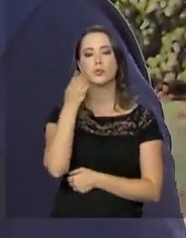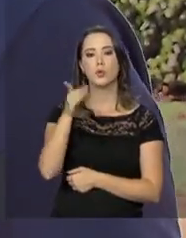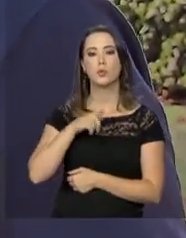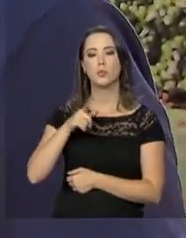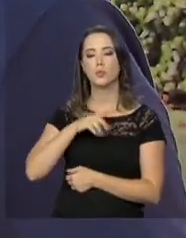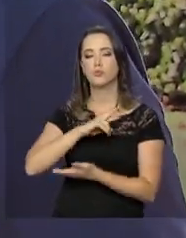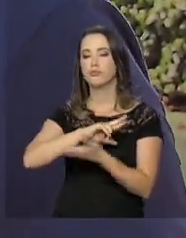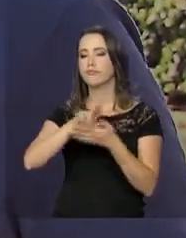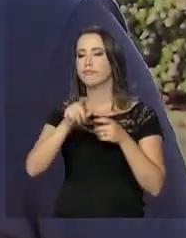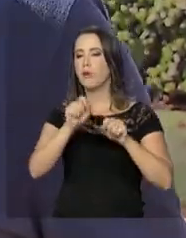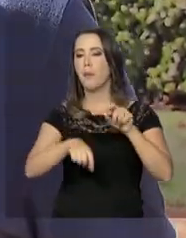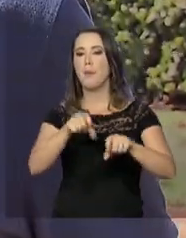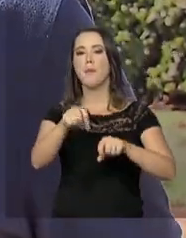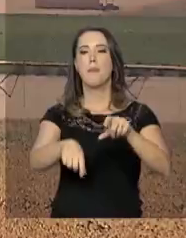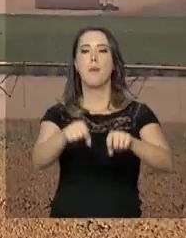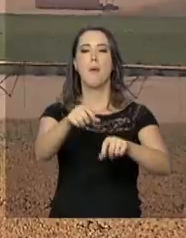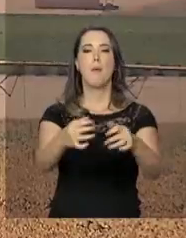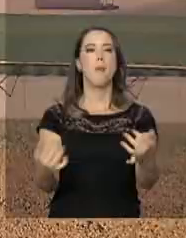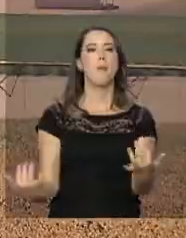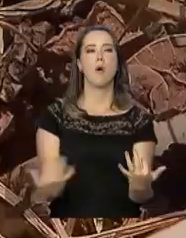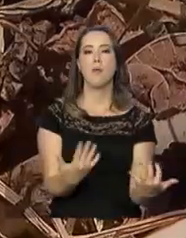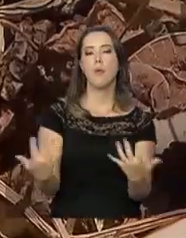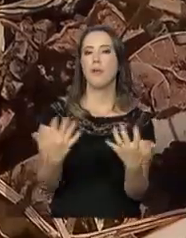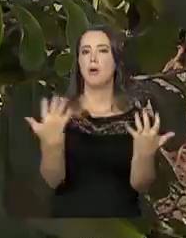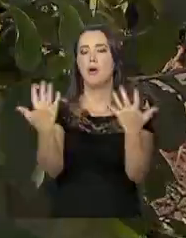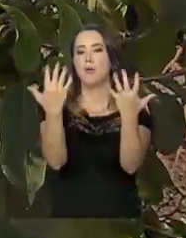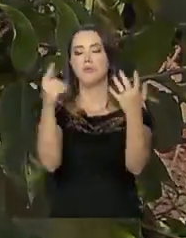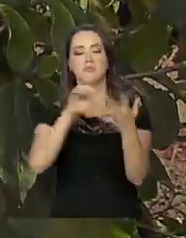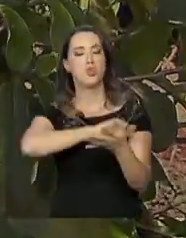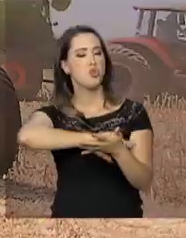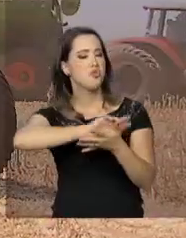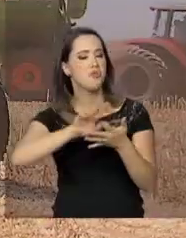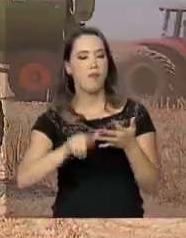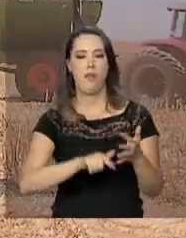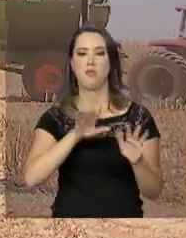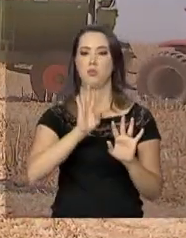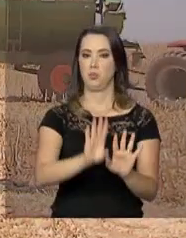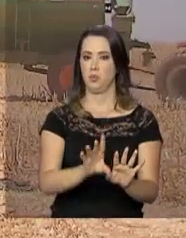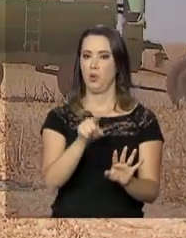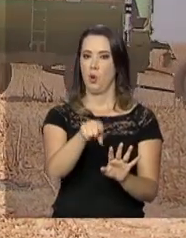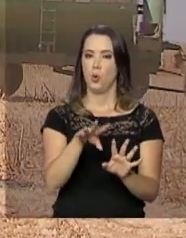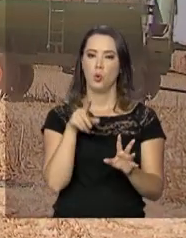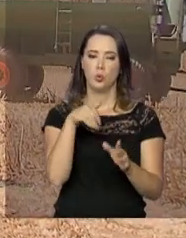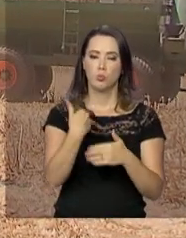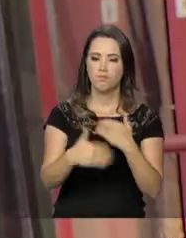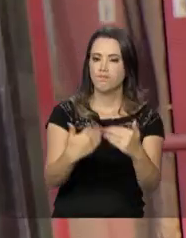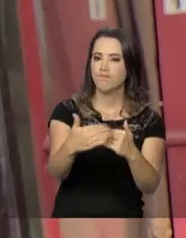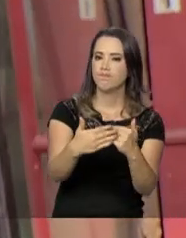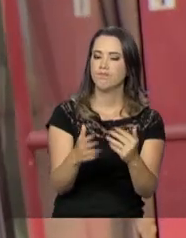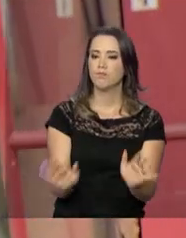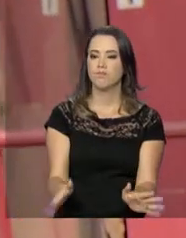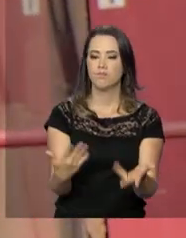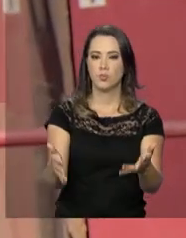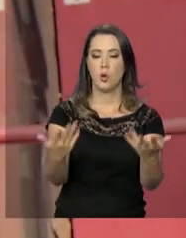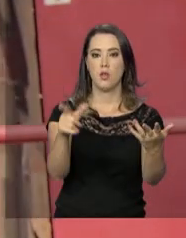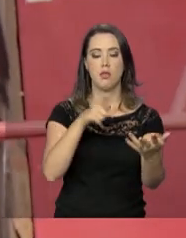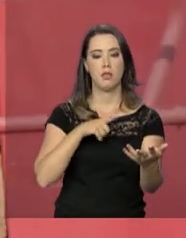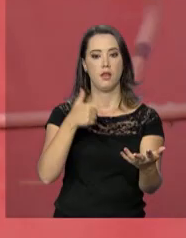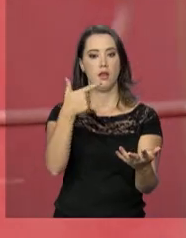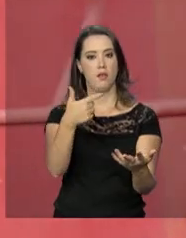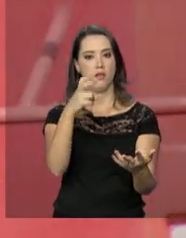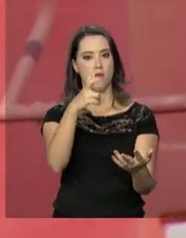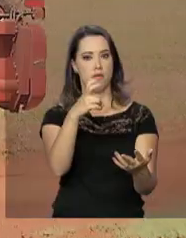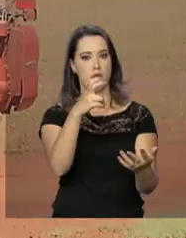cultiva diversos tipos de grãos, como trigo, feijão e café. Para manter toda essa produção, ele conta com